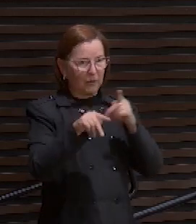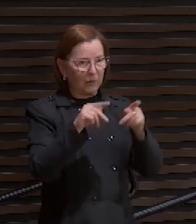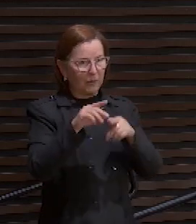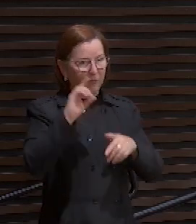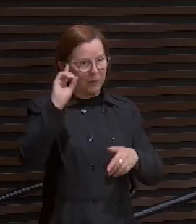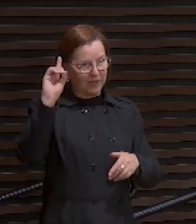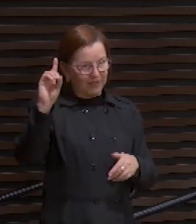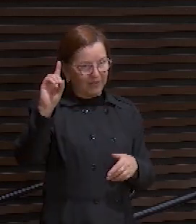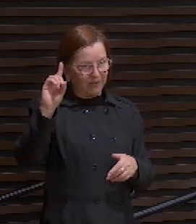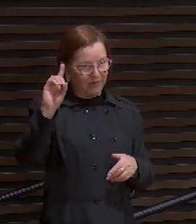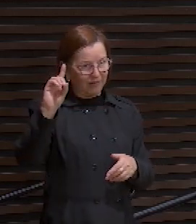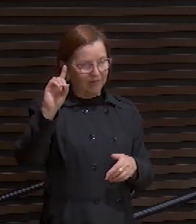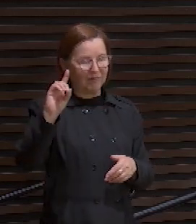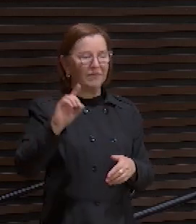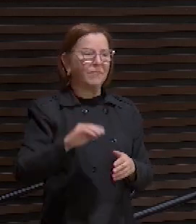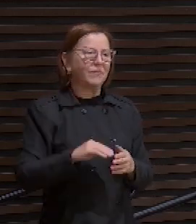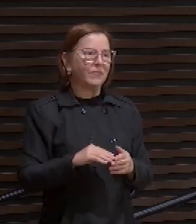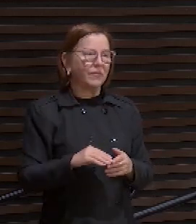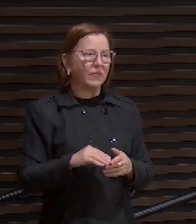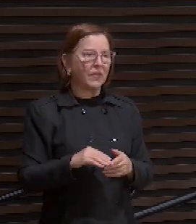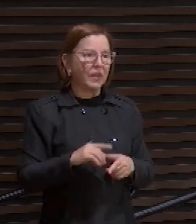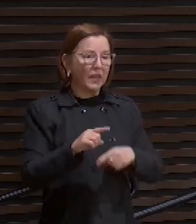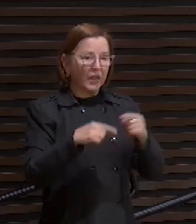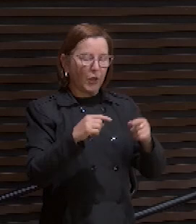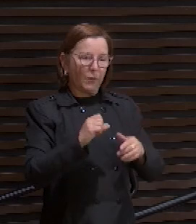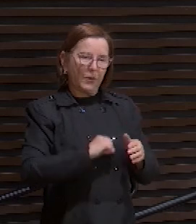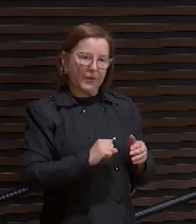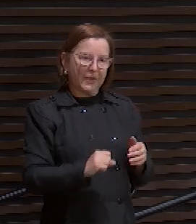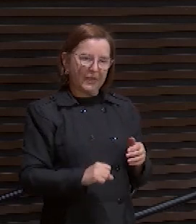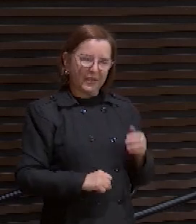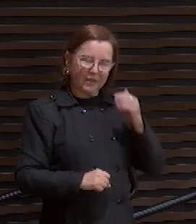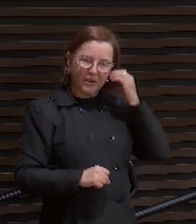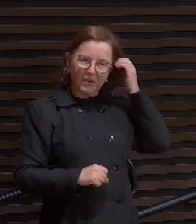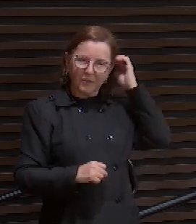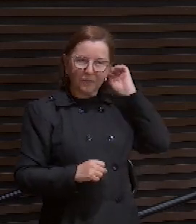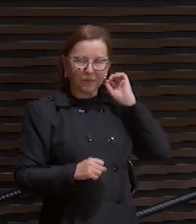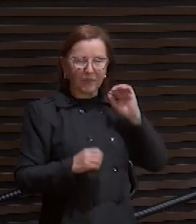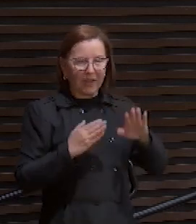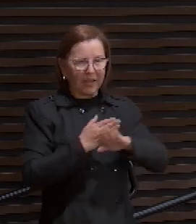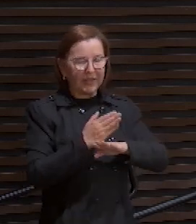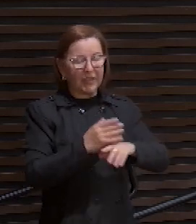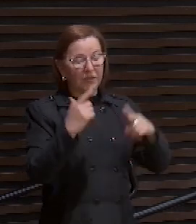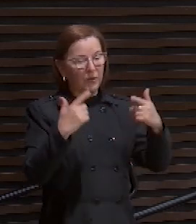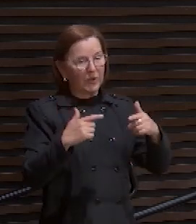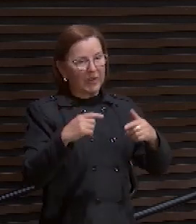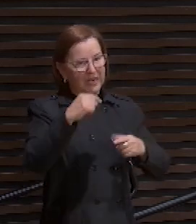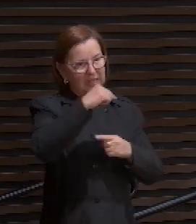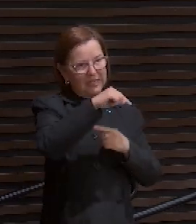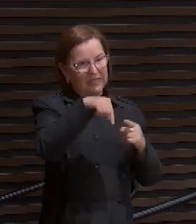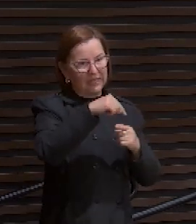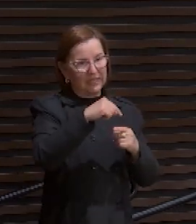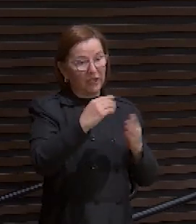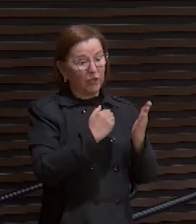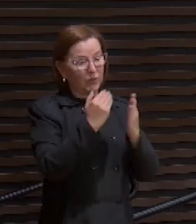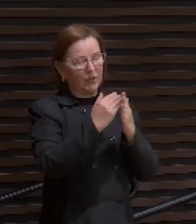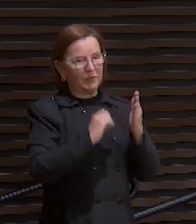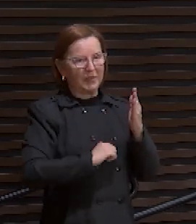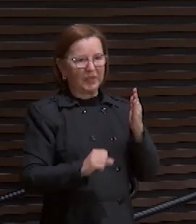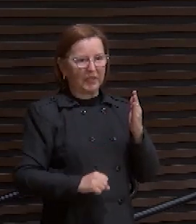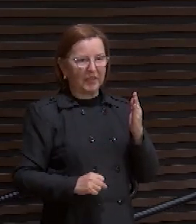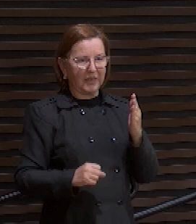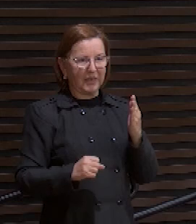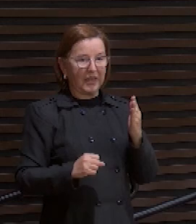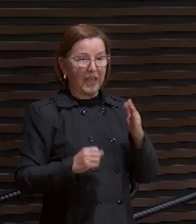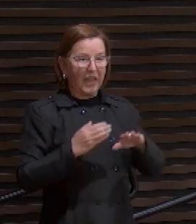adoração. Depois disso, os sacerdotes entravam no lugar santo e o sumo sacerdote entrava